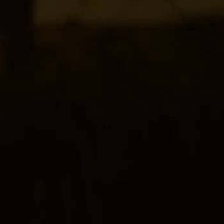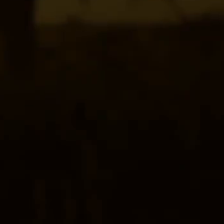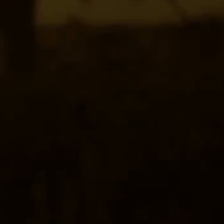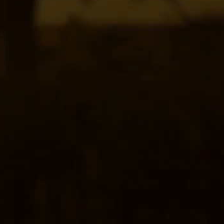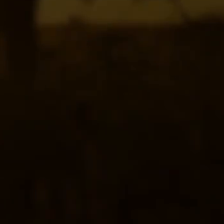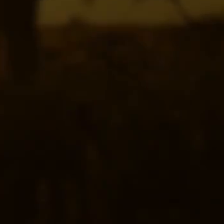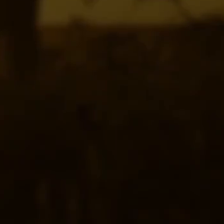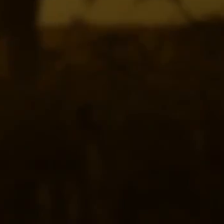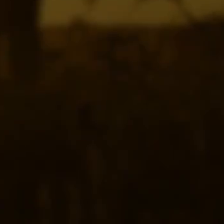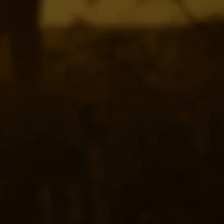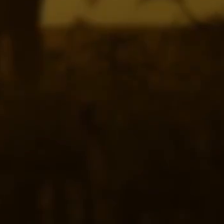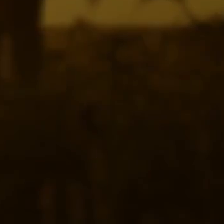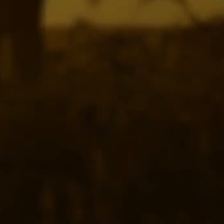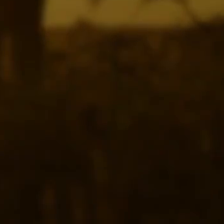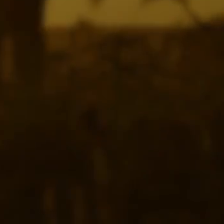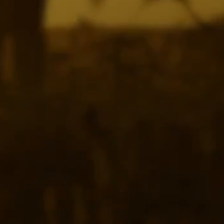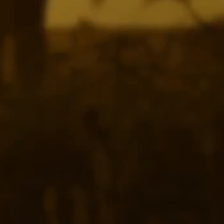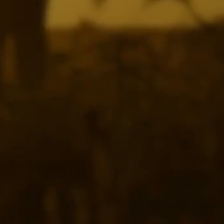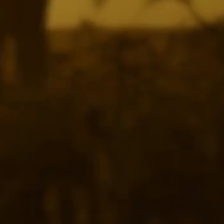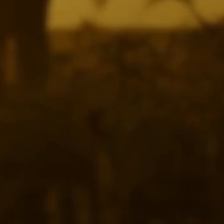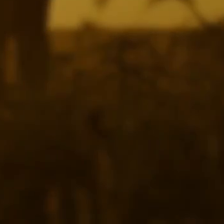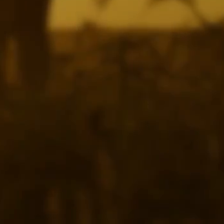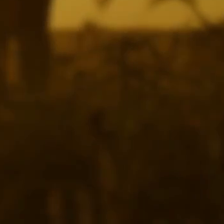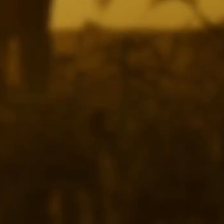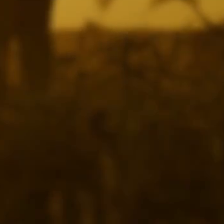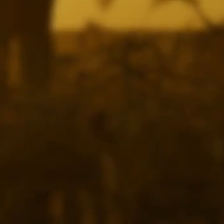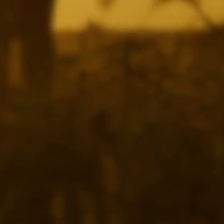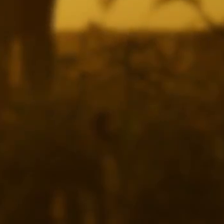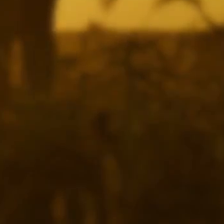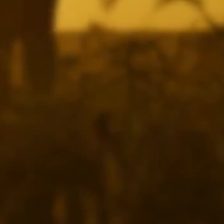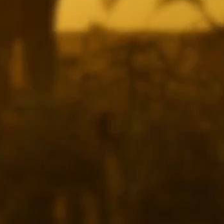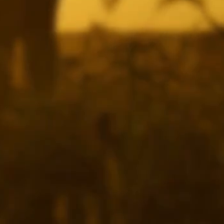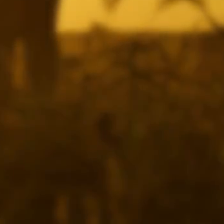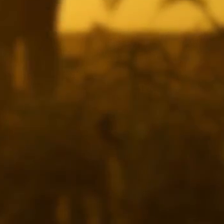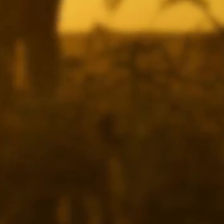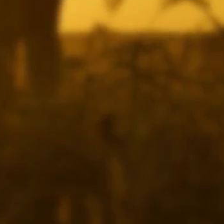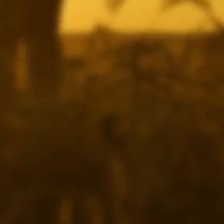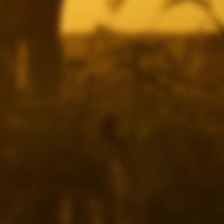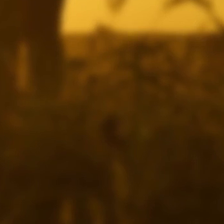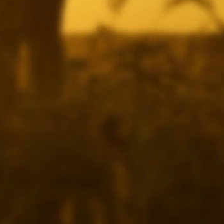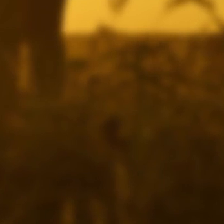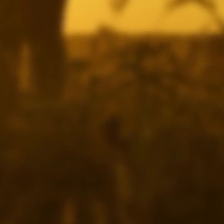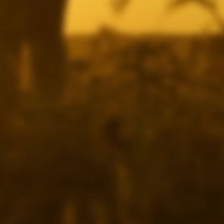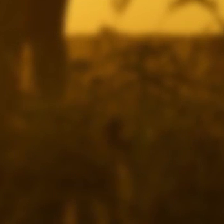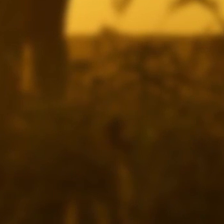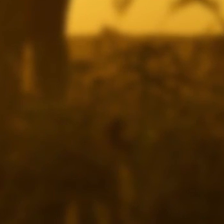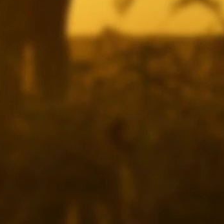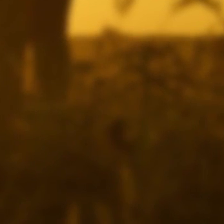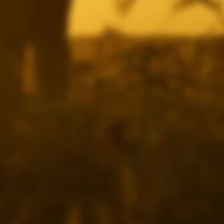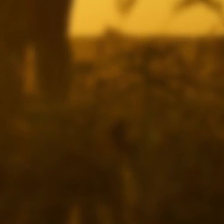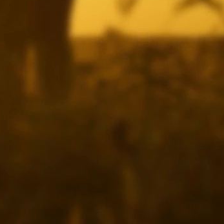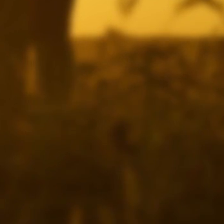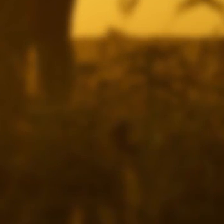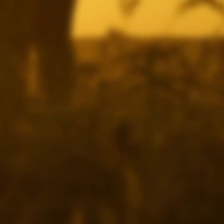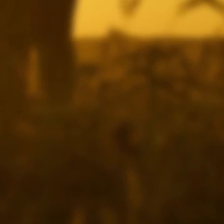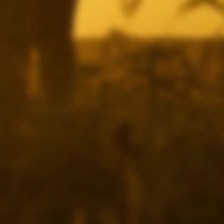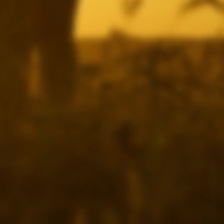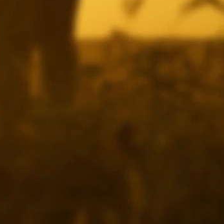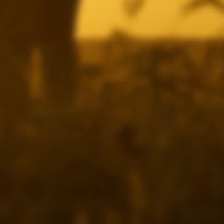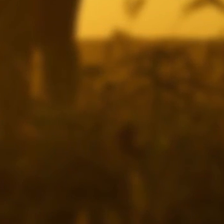tempo. Então, vamos orar e vamos clamar ao Senhor para que Ele possa nos proteger com o poder do sangue